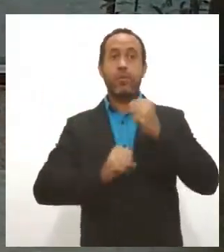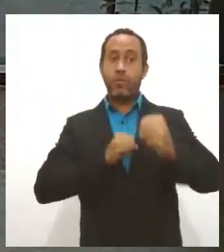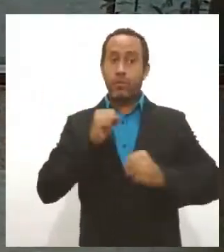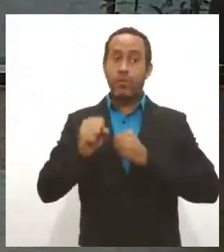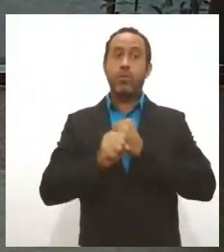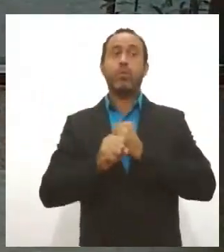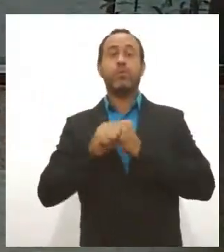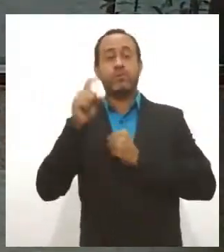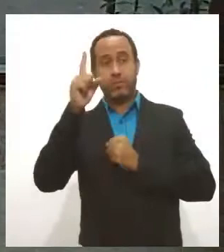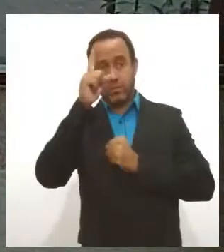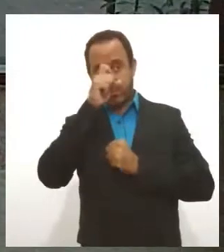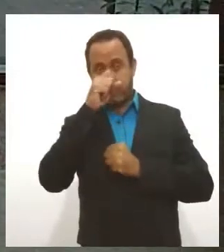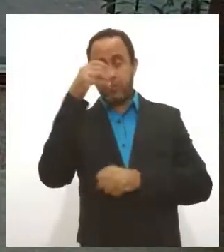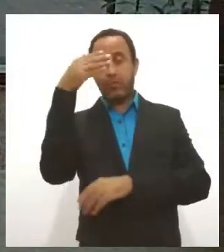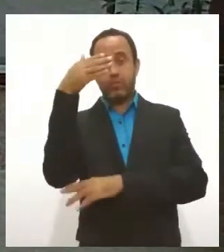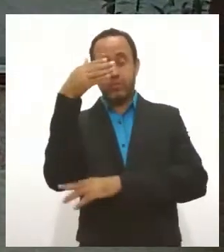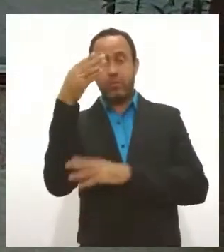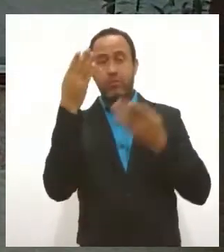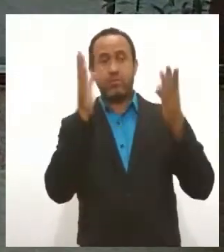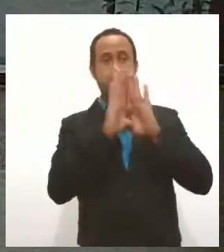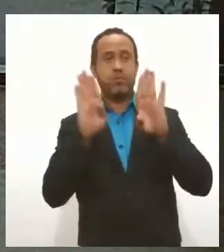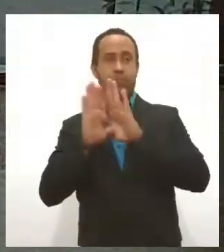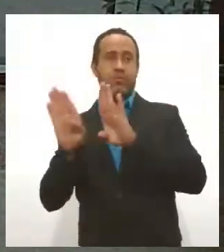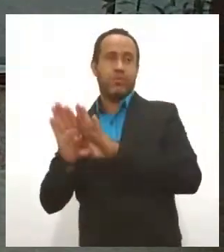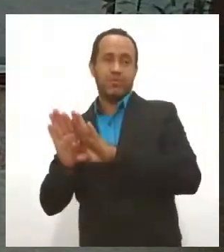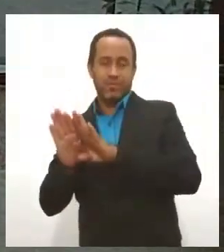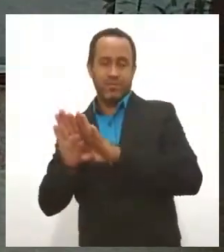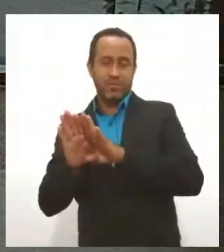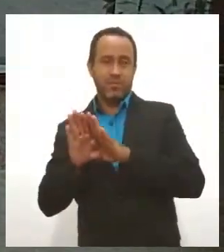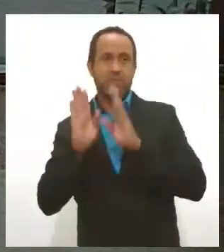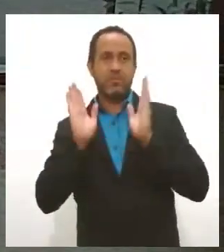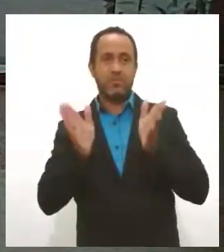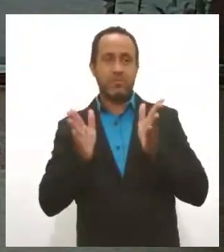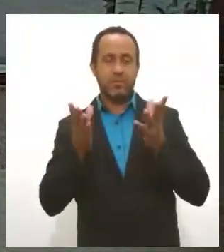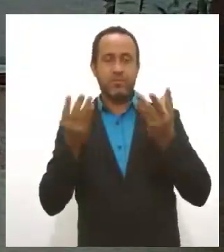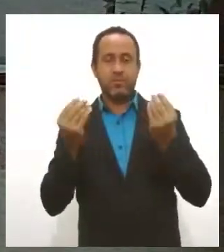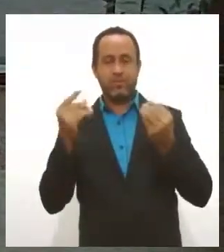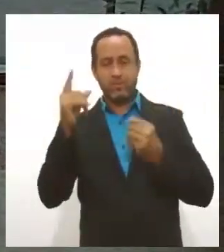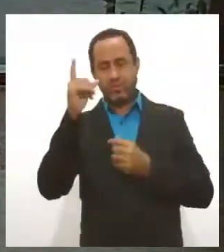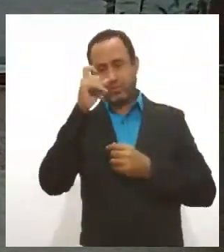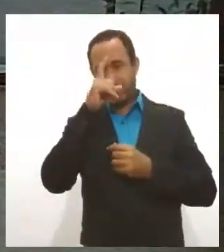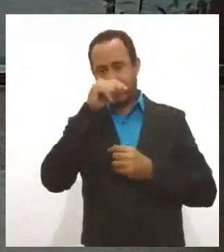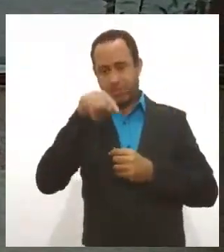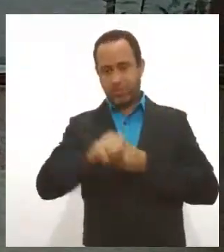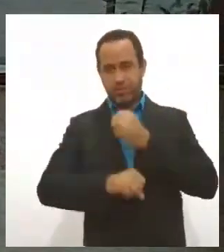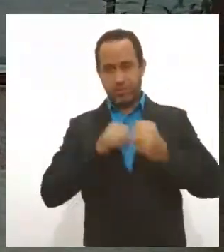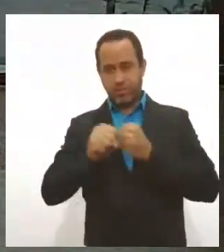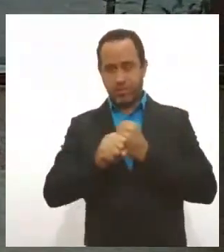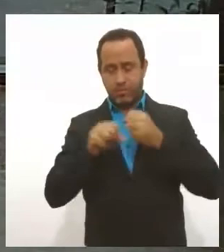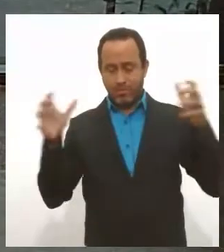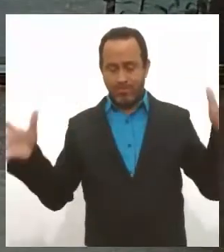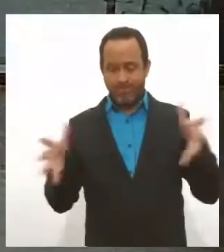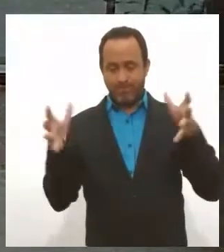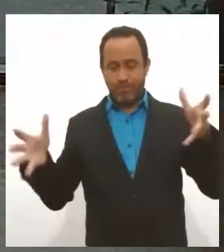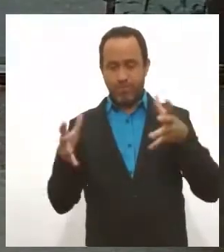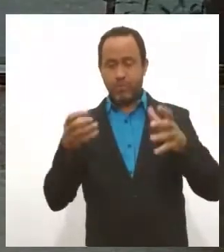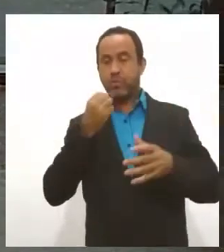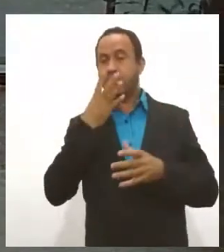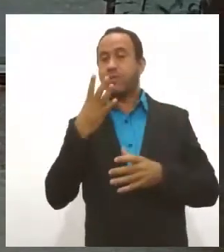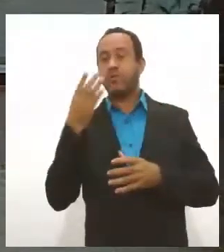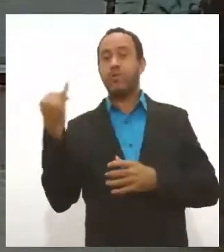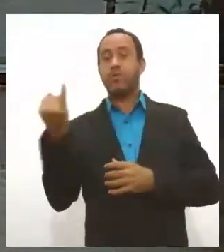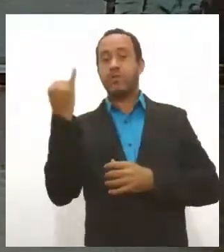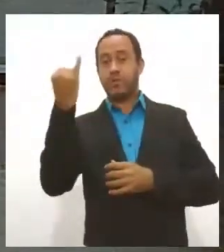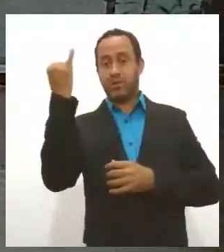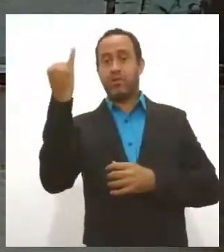complicado. Né, os hotéis ficaram fechados por um tempo, muitas dificuldades esse ano, e esse estímulo vai ser muito